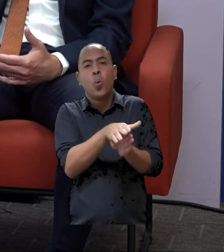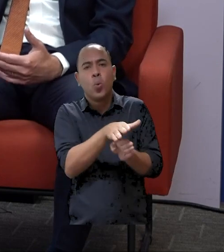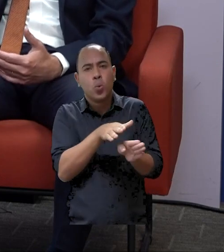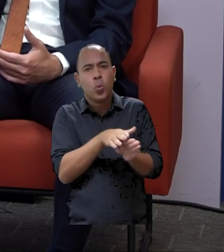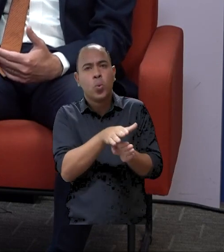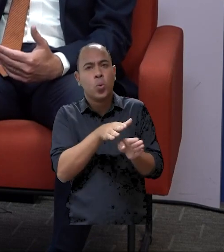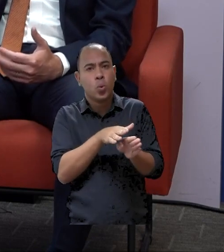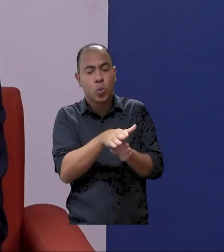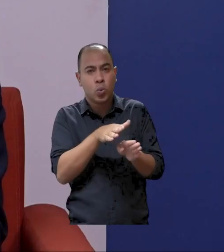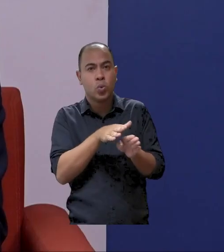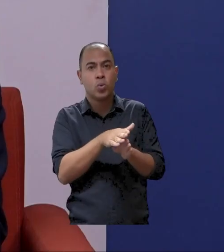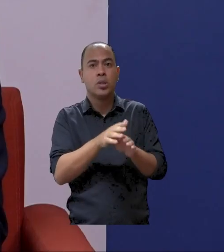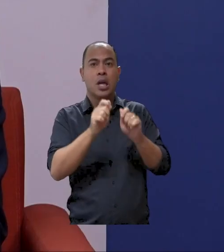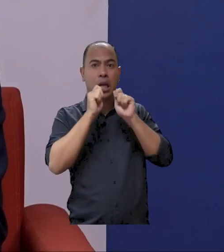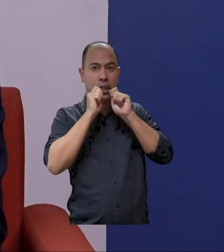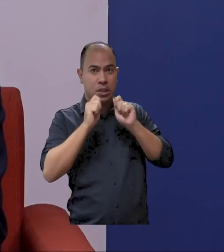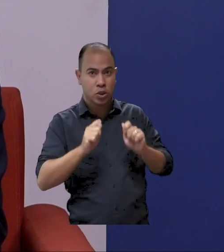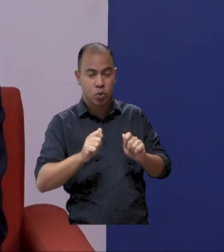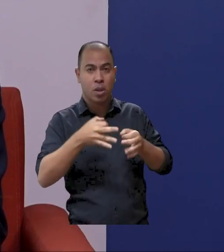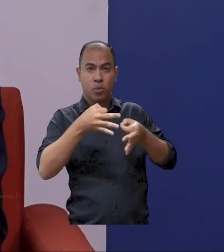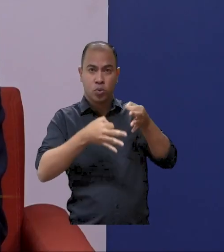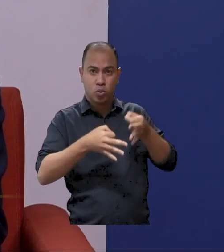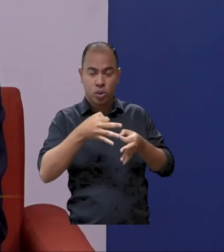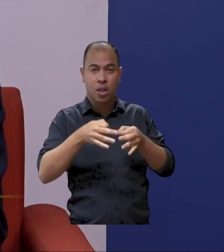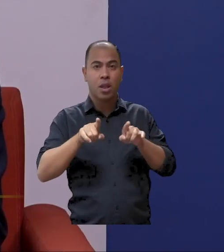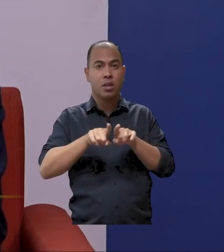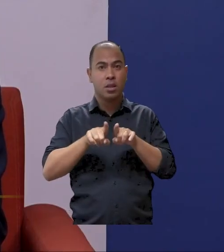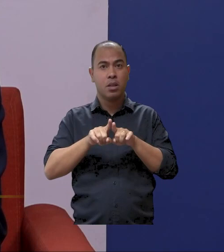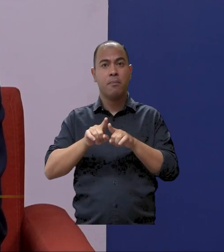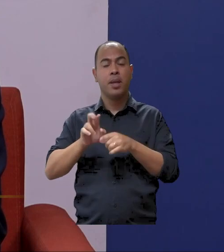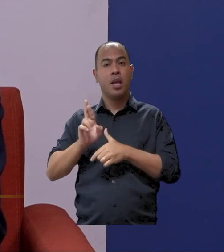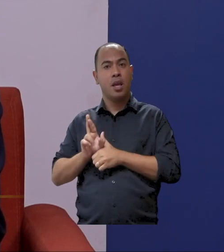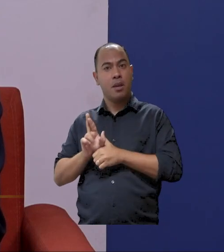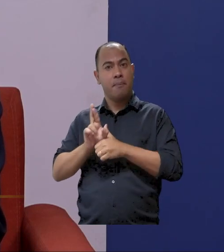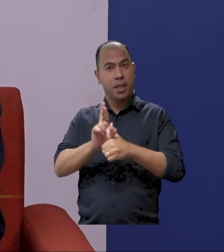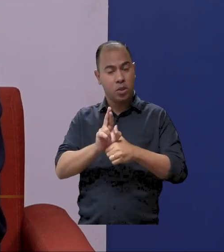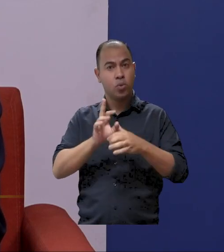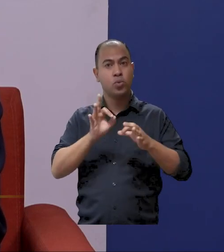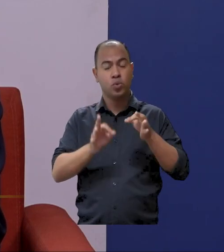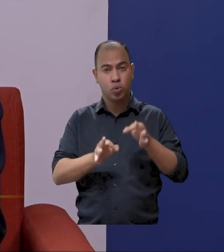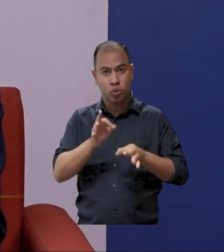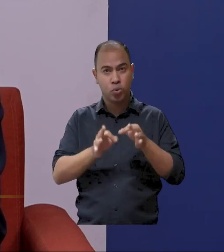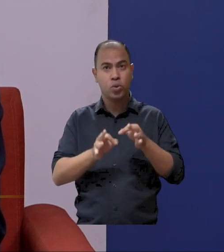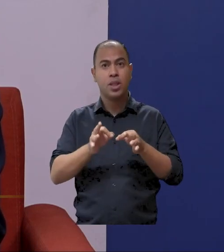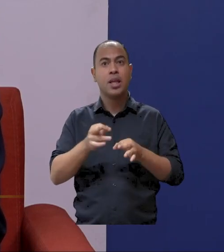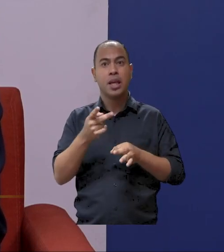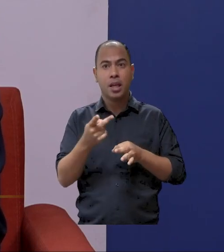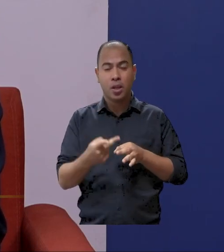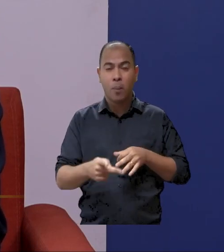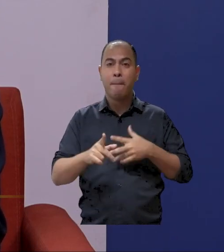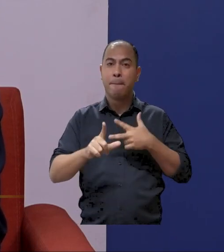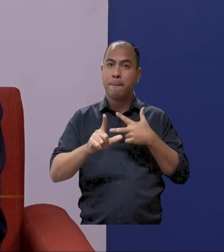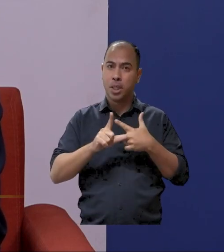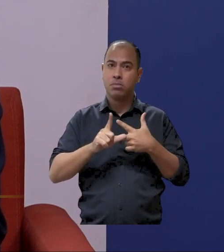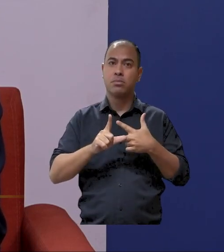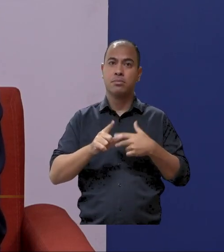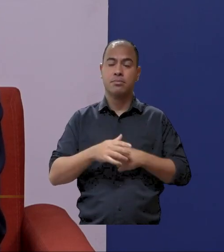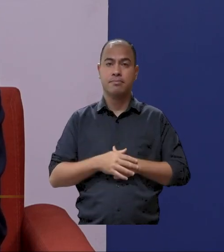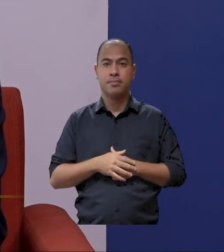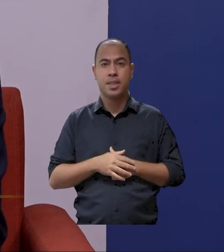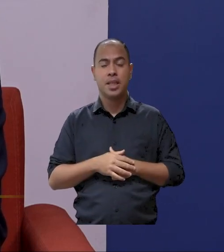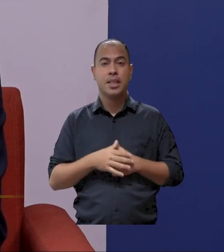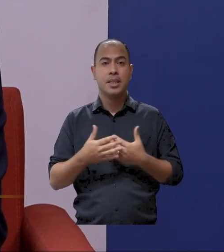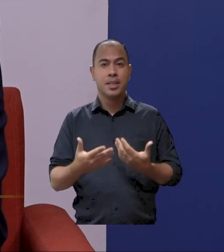responsável tanto pela consultoria jurídica, o assessoramento jurídico e a representação judicial do Poder Legislativo. Né? Então,